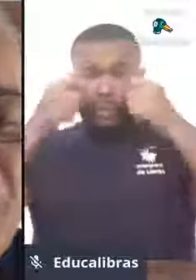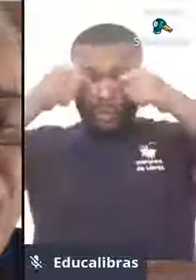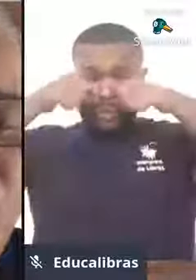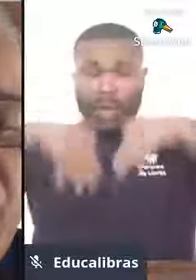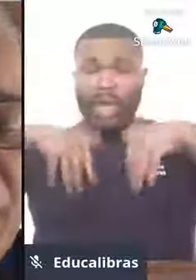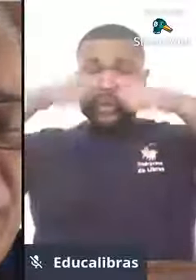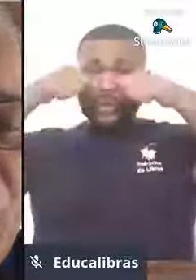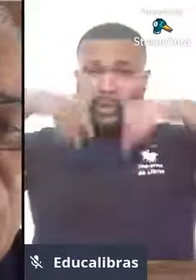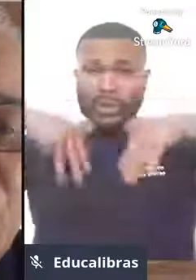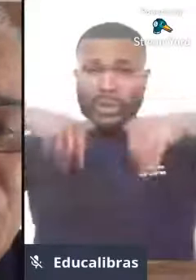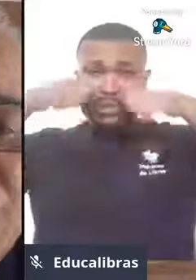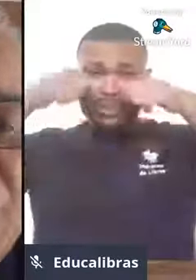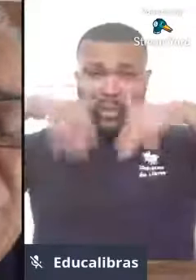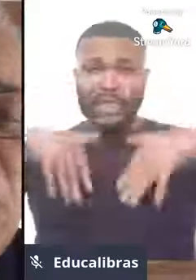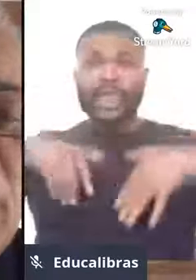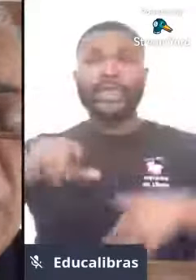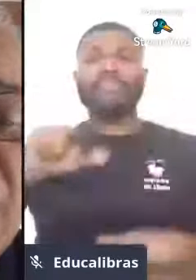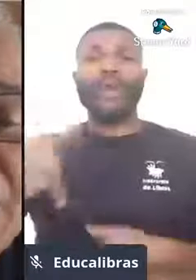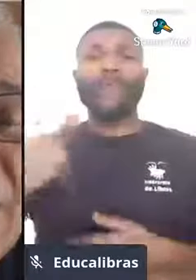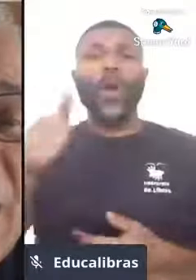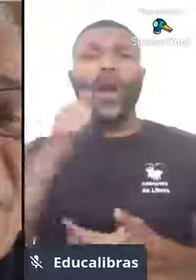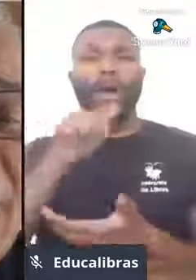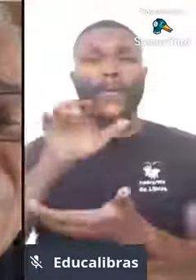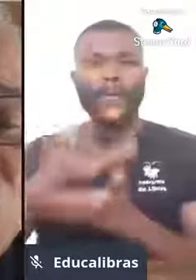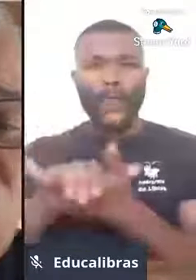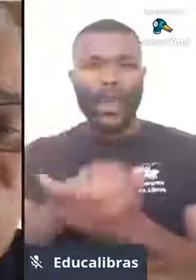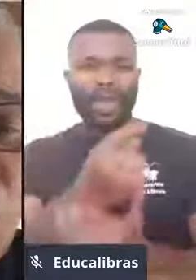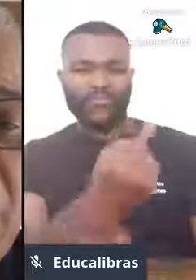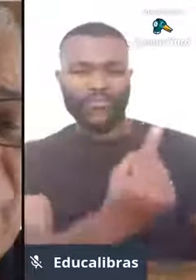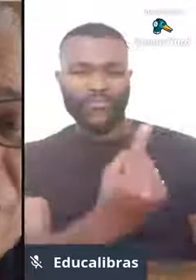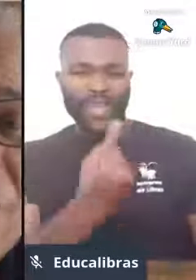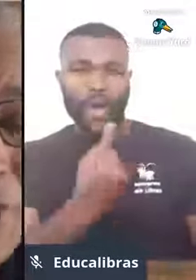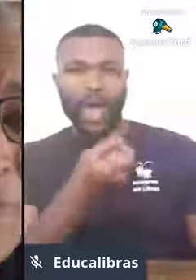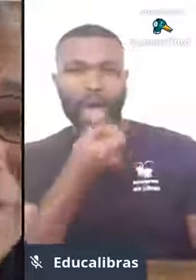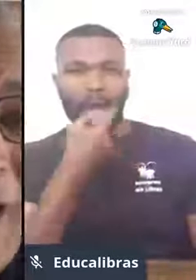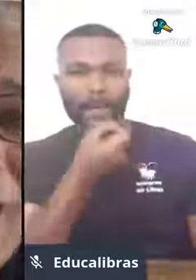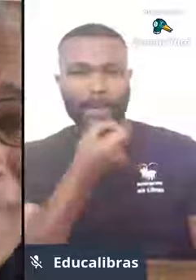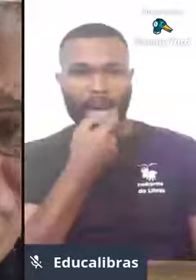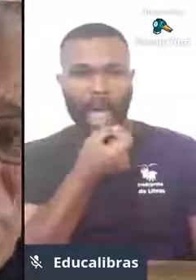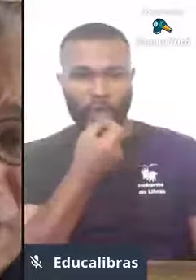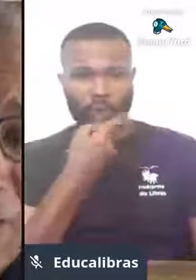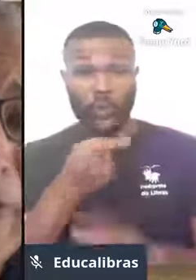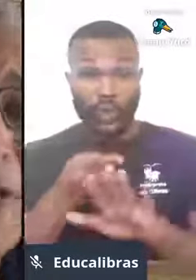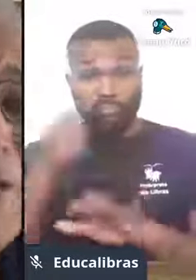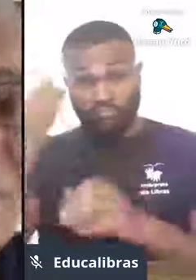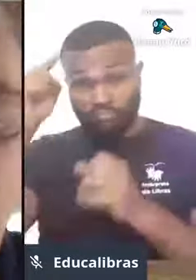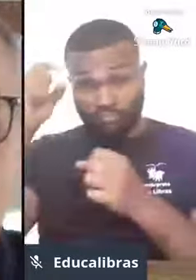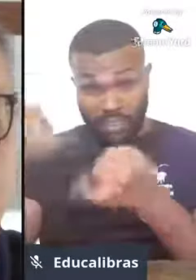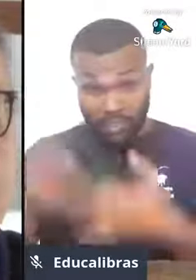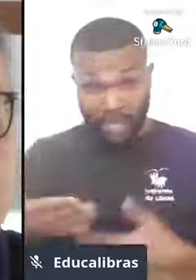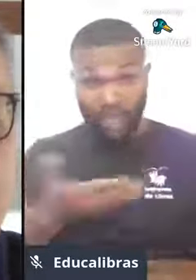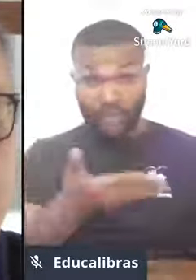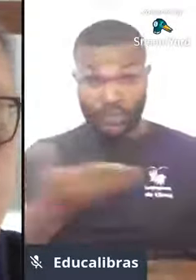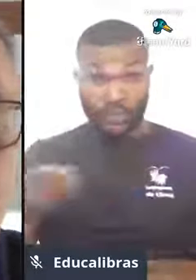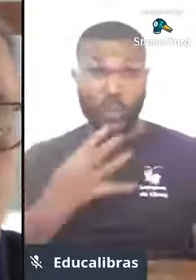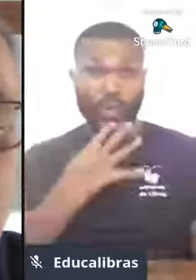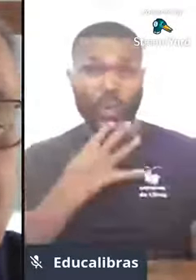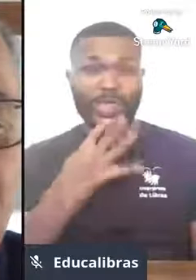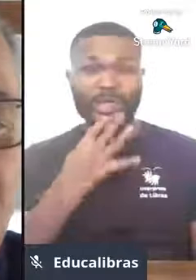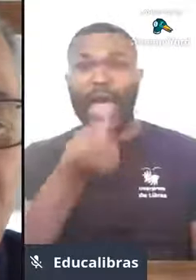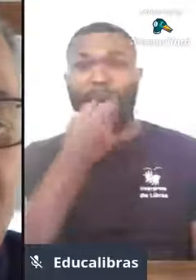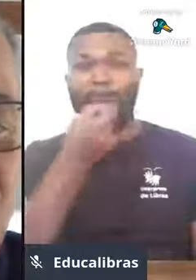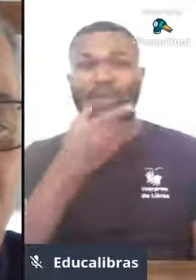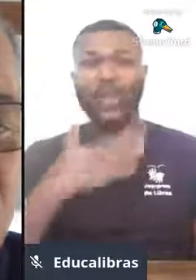a minha mulher veio no dia seguinte para me trazer remédios, eu tomava, para você ter uma ideia, para quem conhece de calmantes, eu